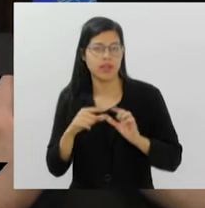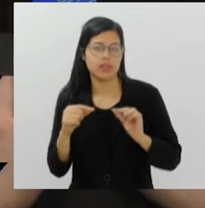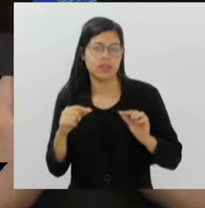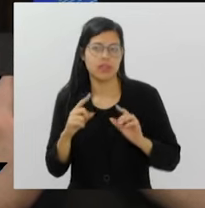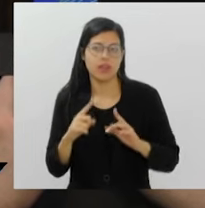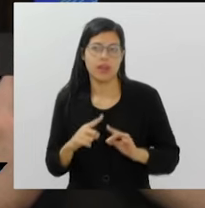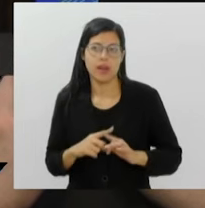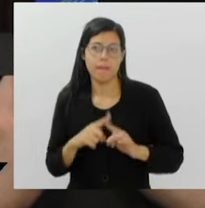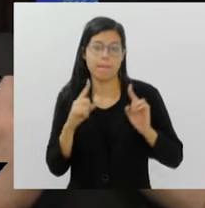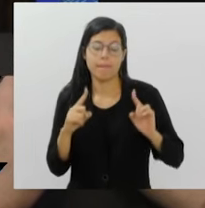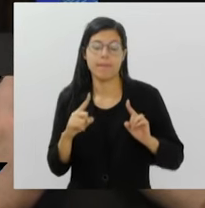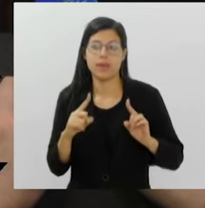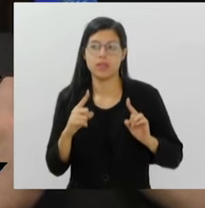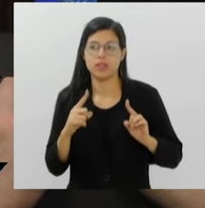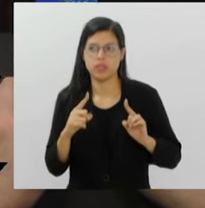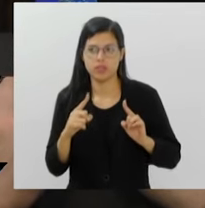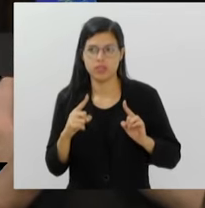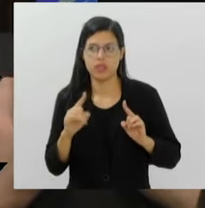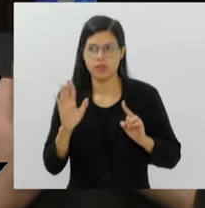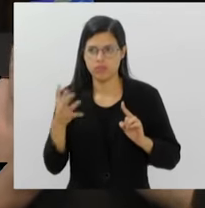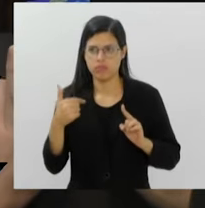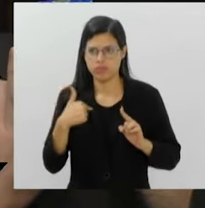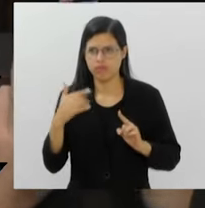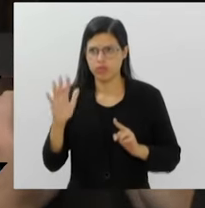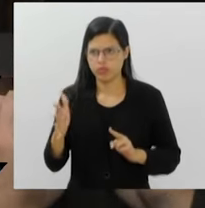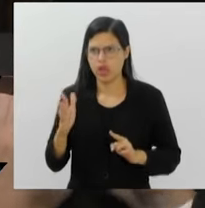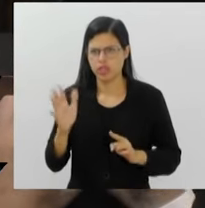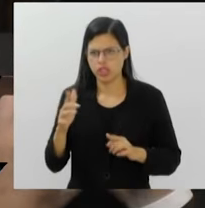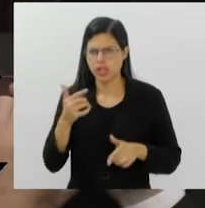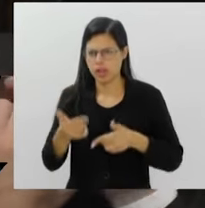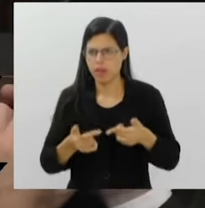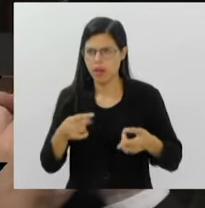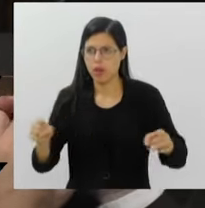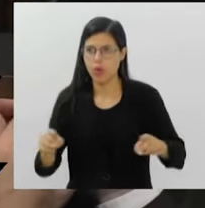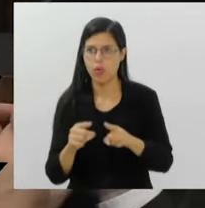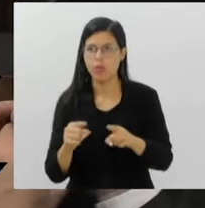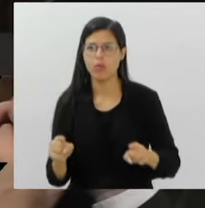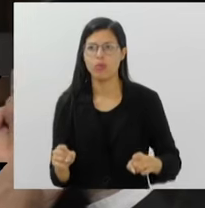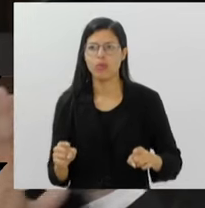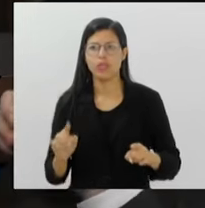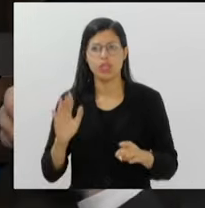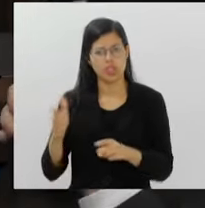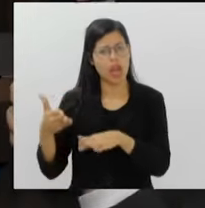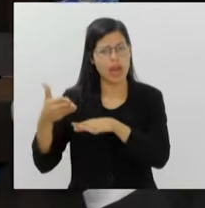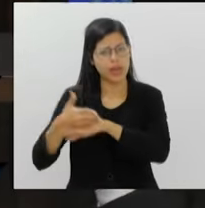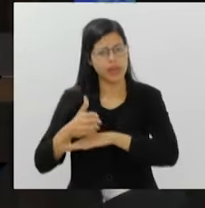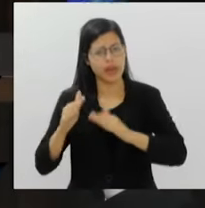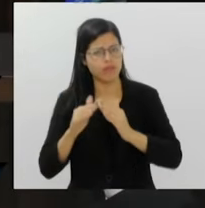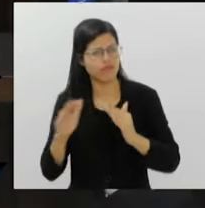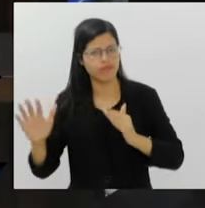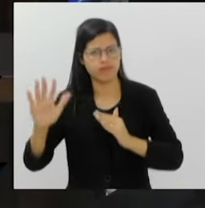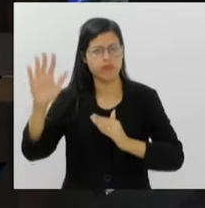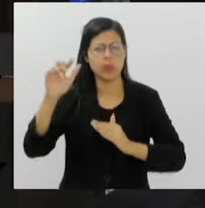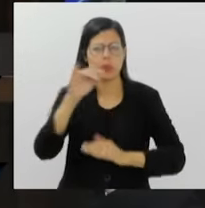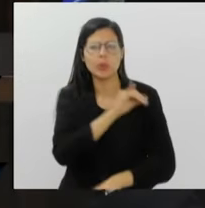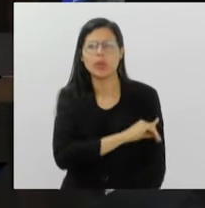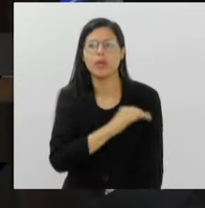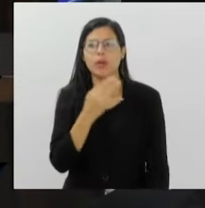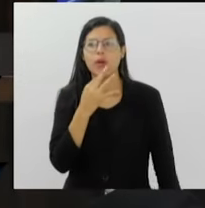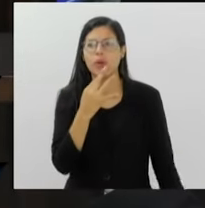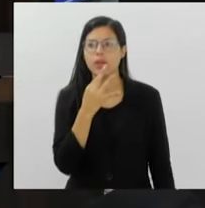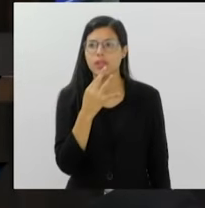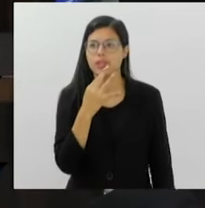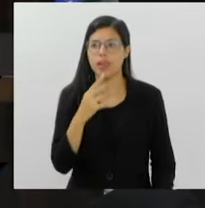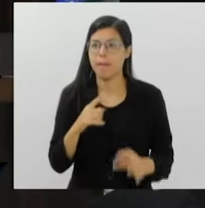eu já me dei algumas vezes, Índia, que eu trabalhei com música, não é novidade de ninguém, de entrar simplesmente numa comunidade do Rio de Janeiro para conhecer. Mas não é entrar